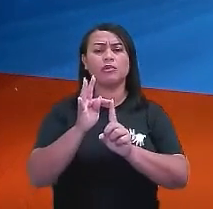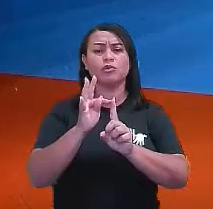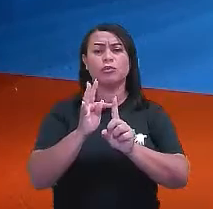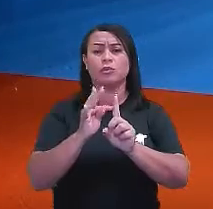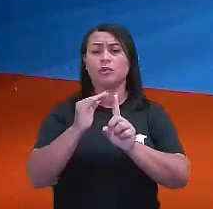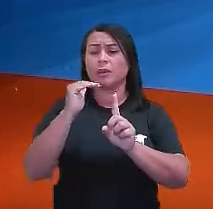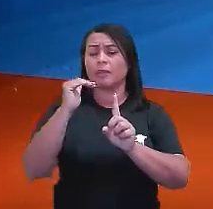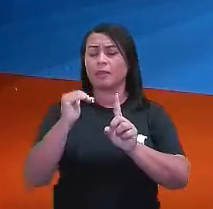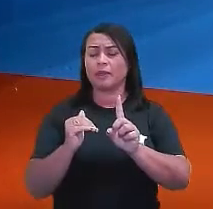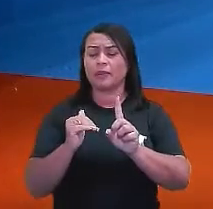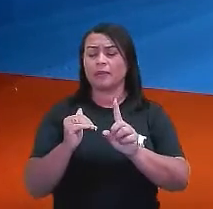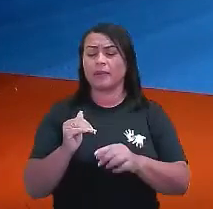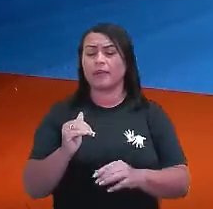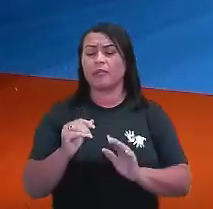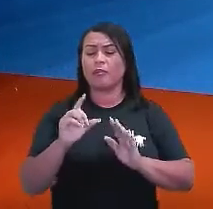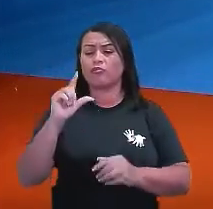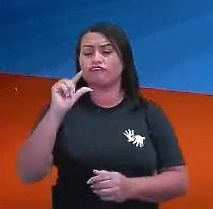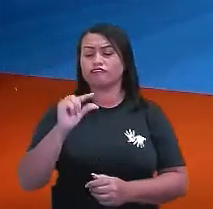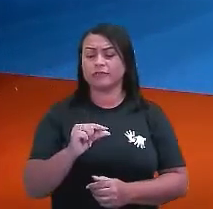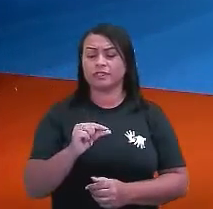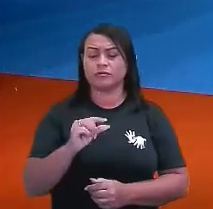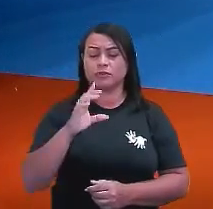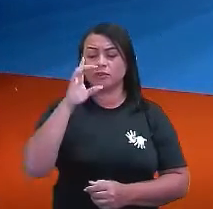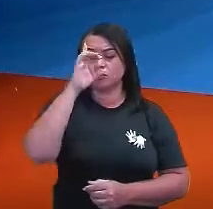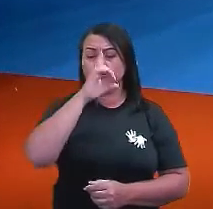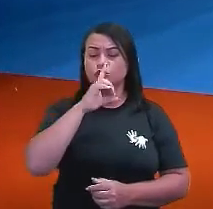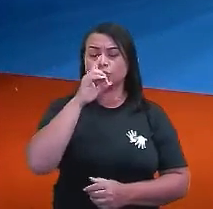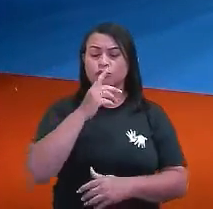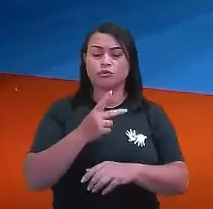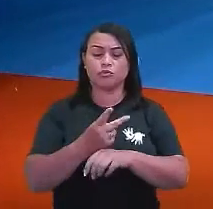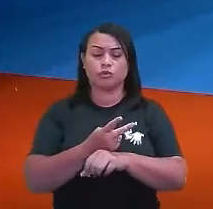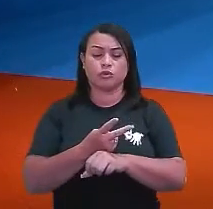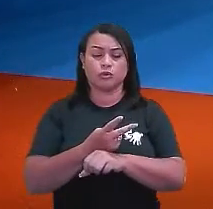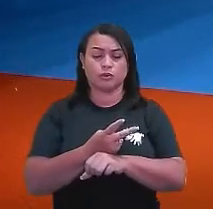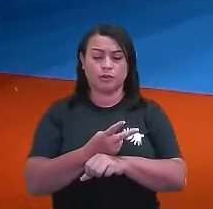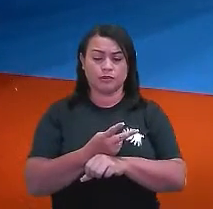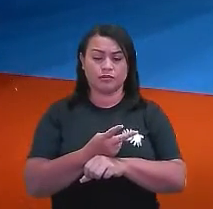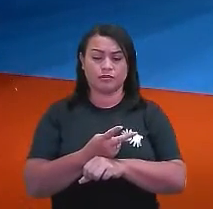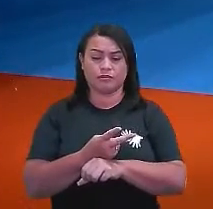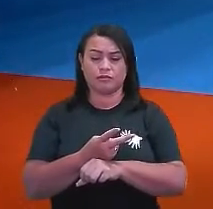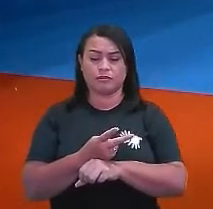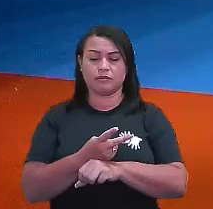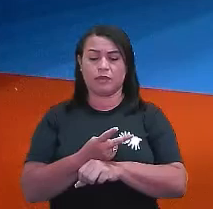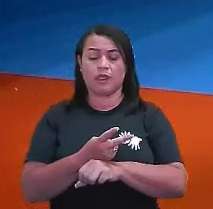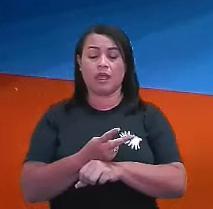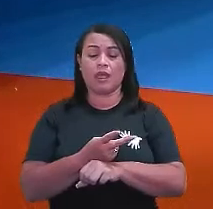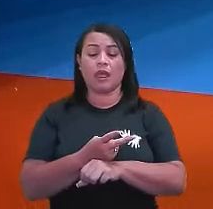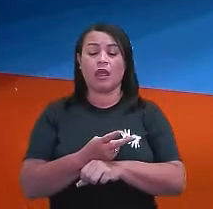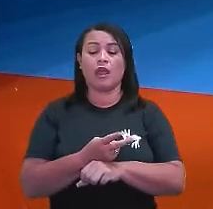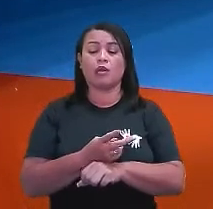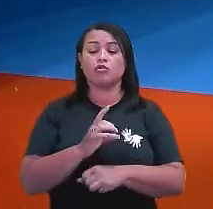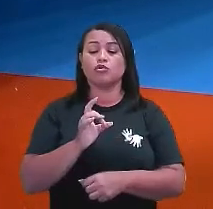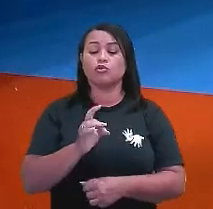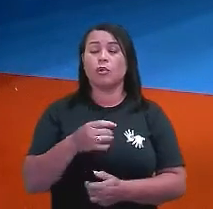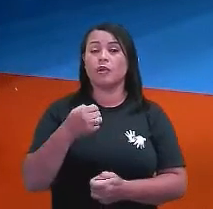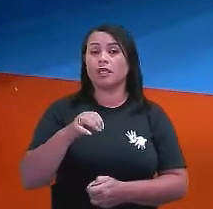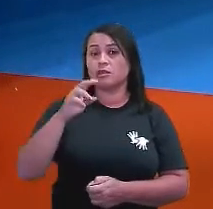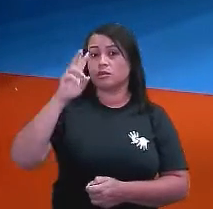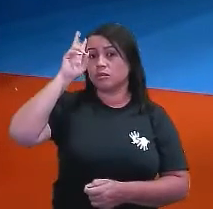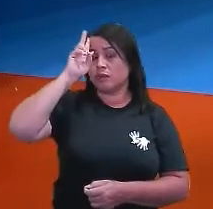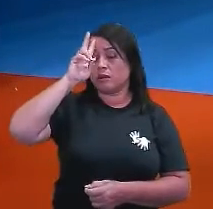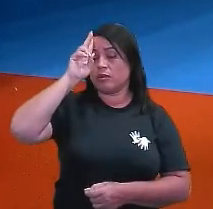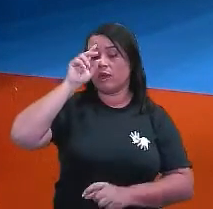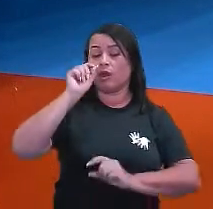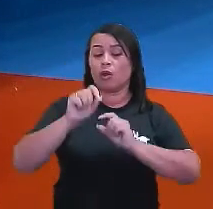no domingo? Procuro o domingo, tá? Aqui o domingo. E aí eu só preciso me lembrar,